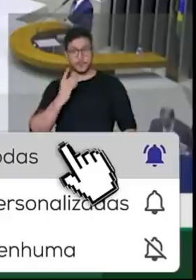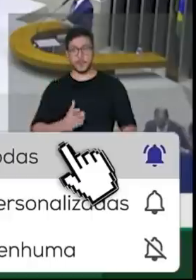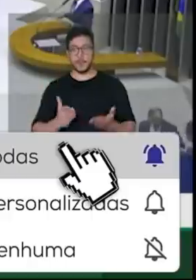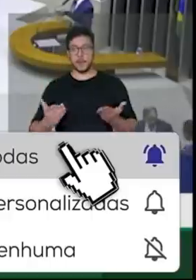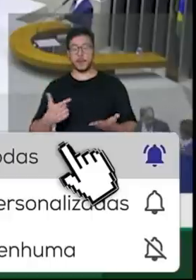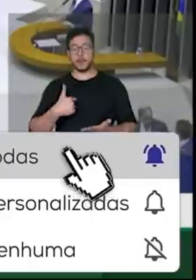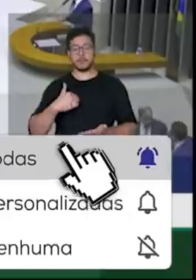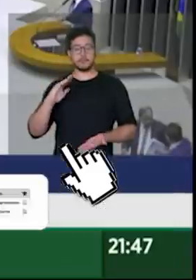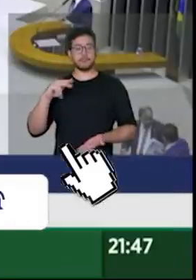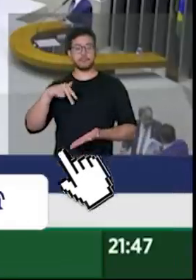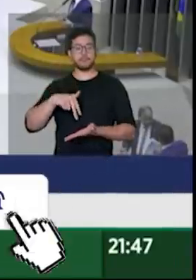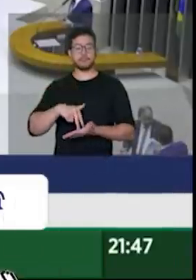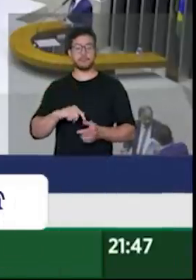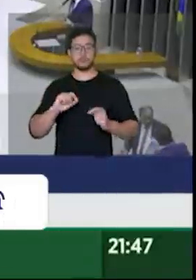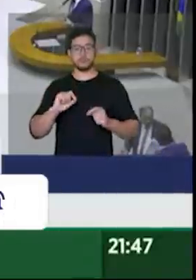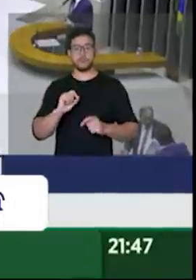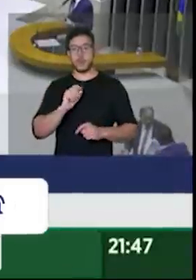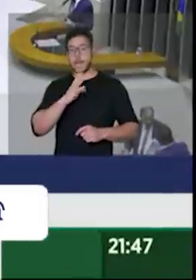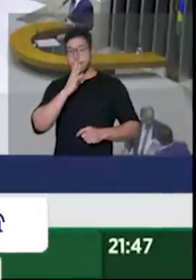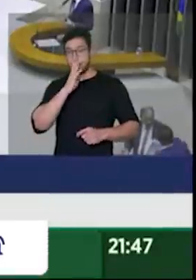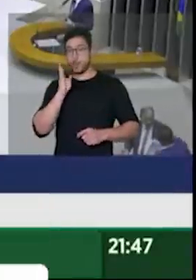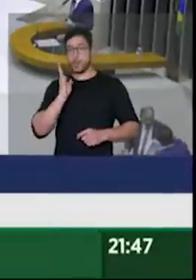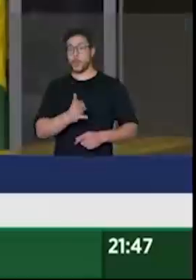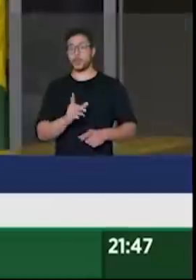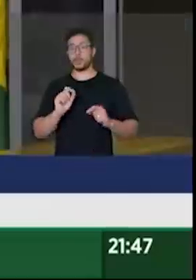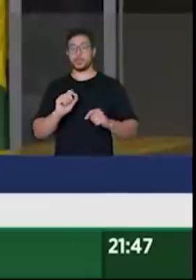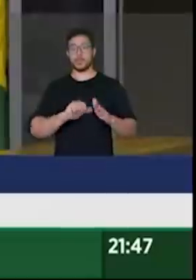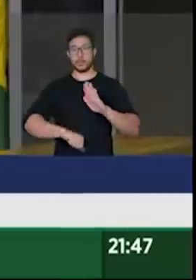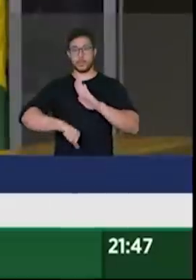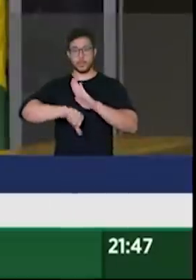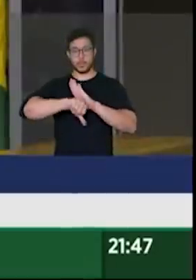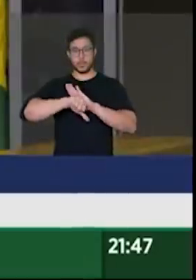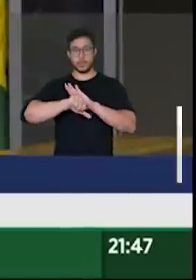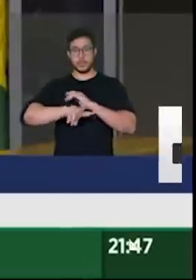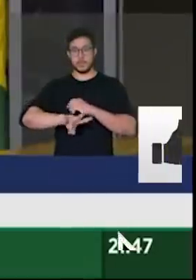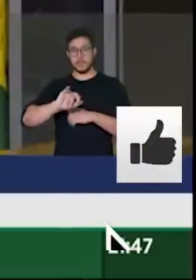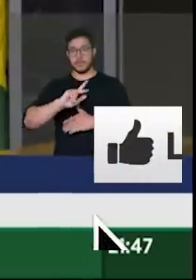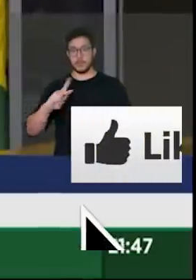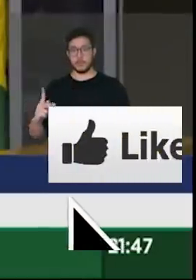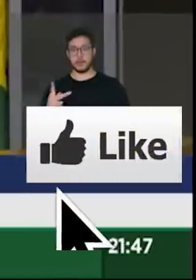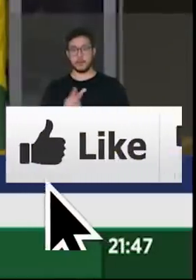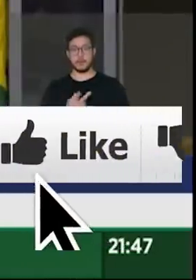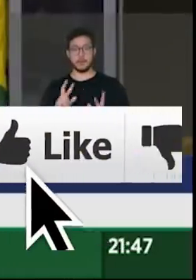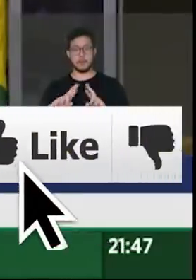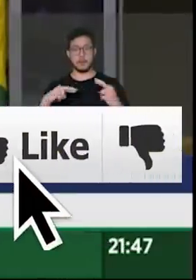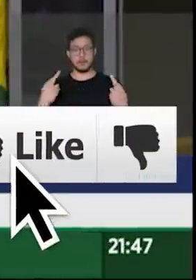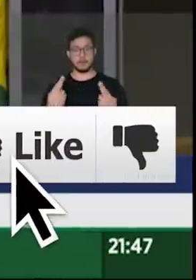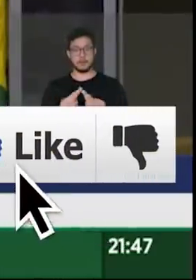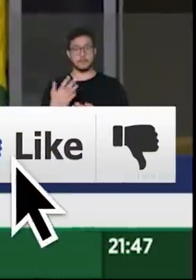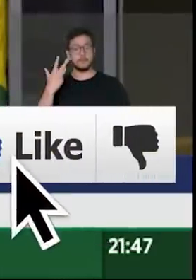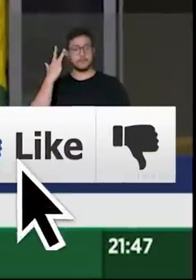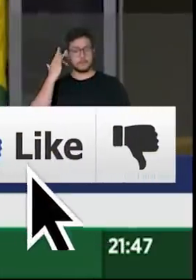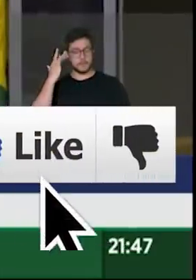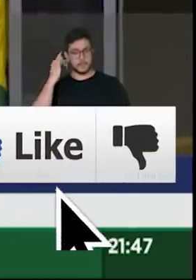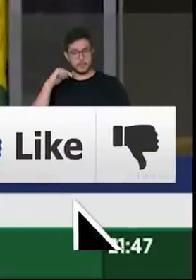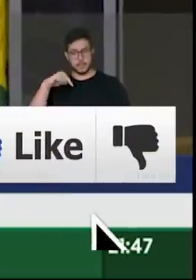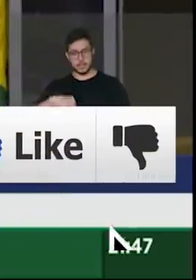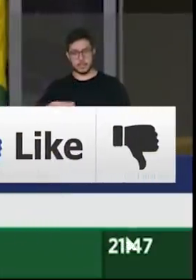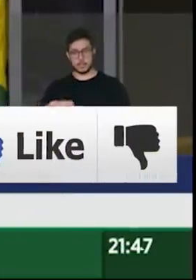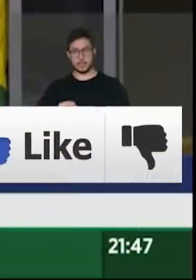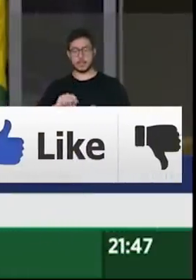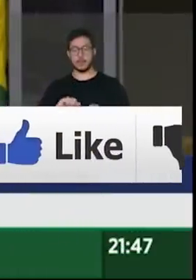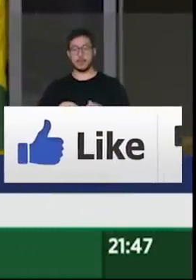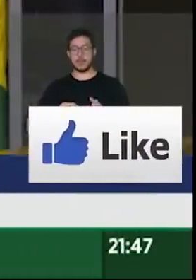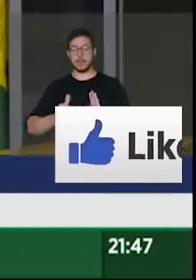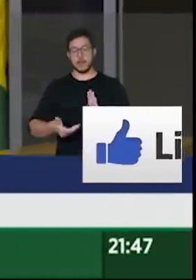tribuna denunciar o verdadeiro crime que está para acontecer nas sessões de amanhã no plenário desta